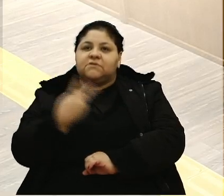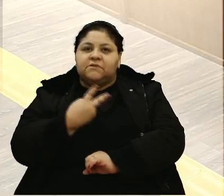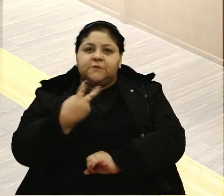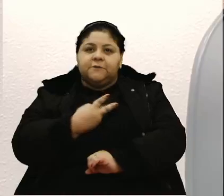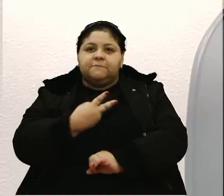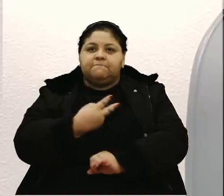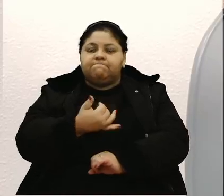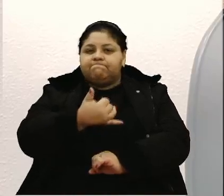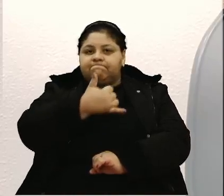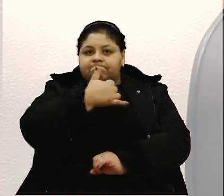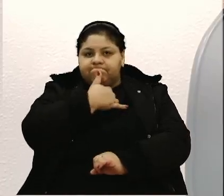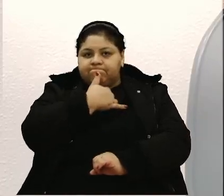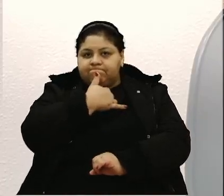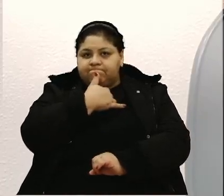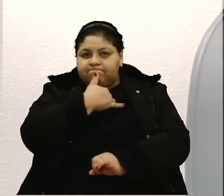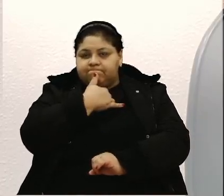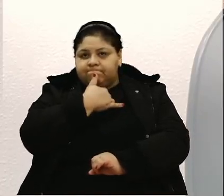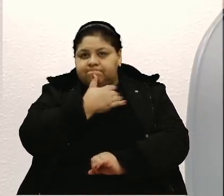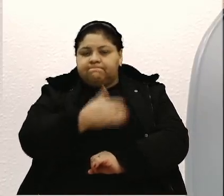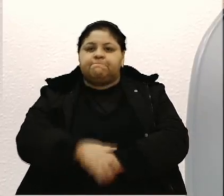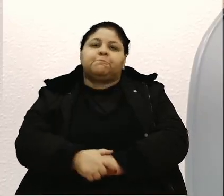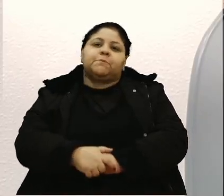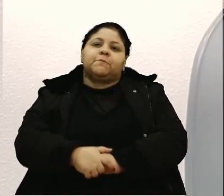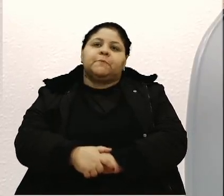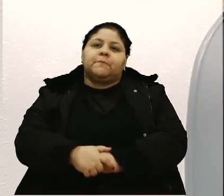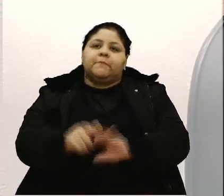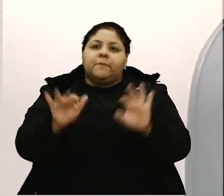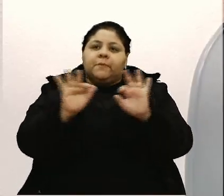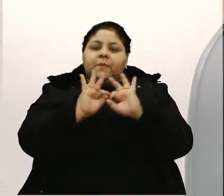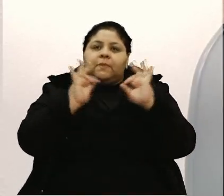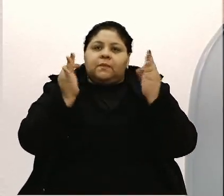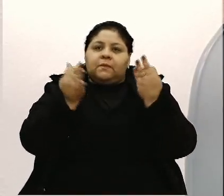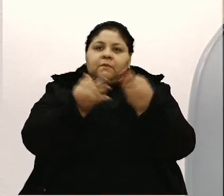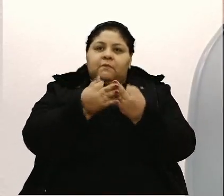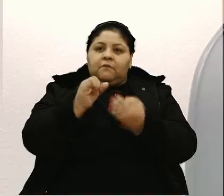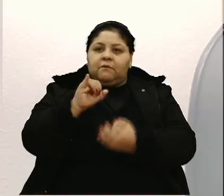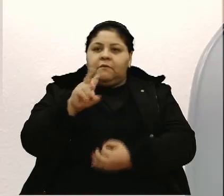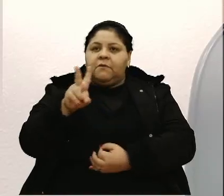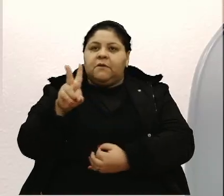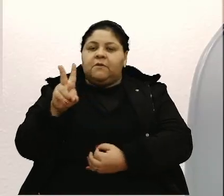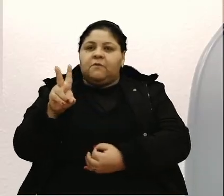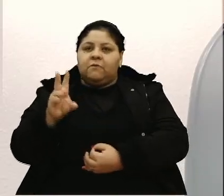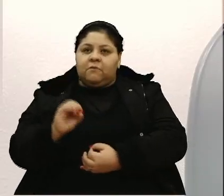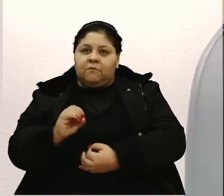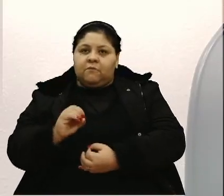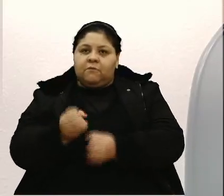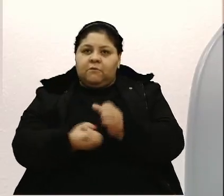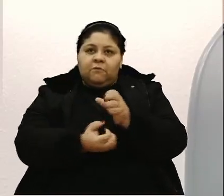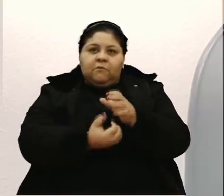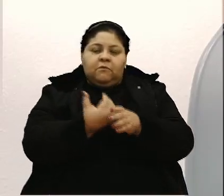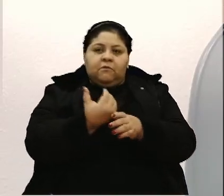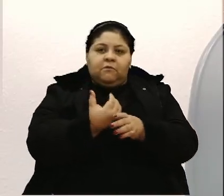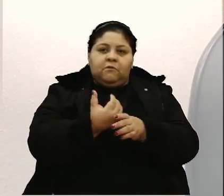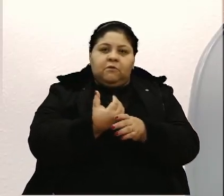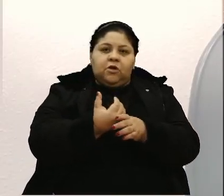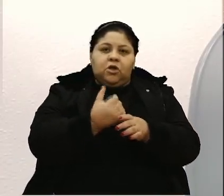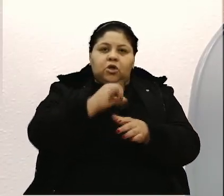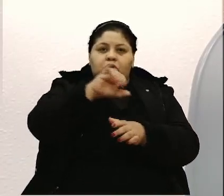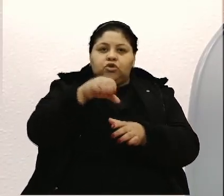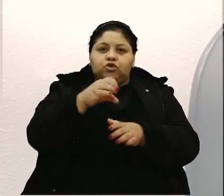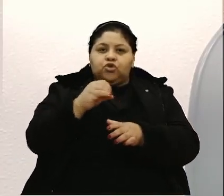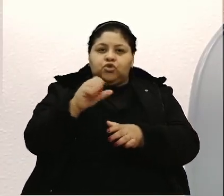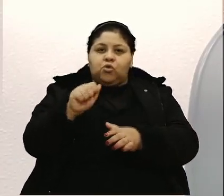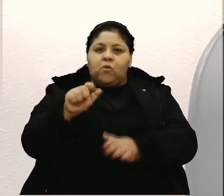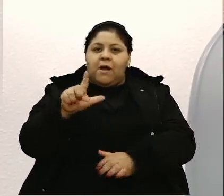pesar, senhora presidente. Voto de pesar aos familiares do seu Ivo Pioner, fundador da joalheria e óptica